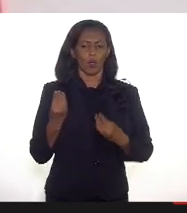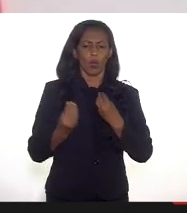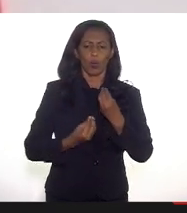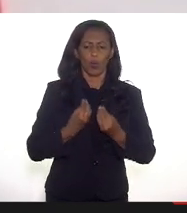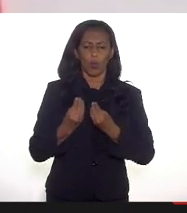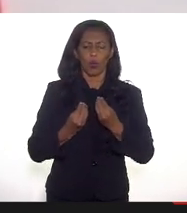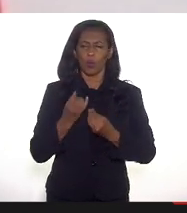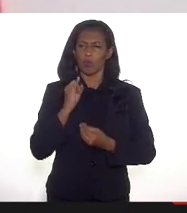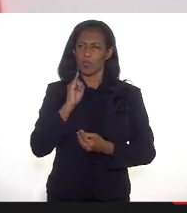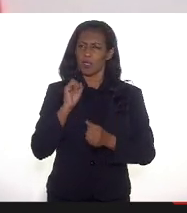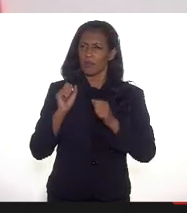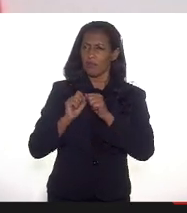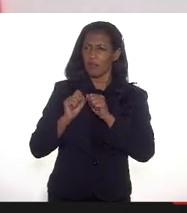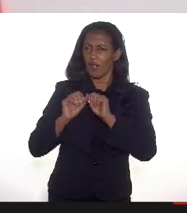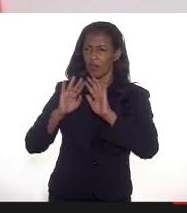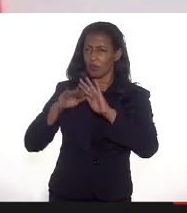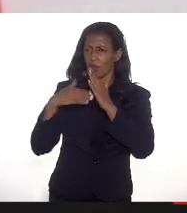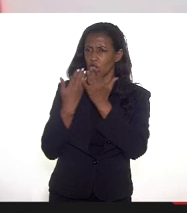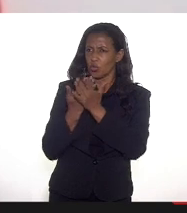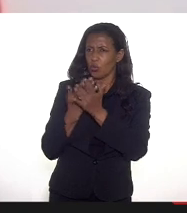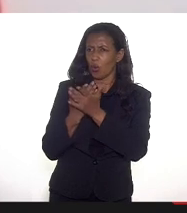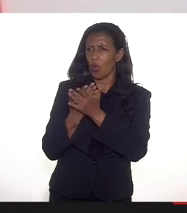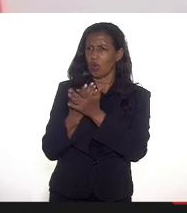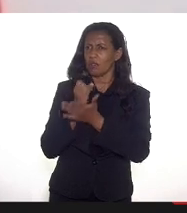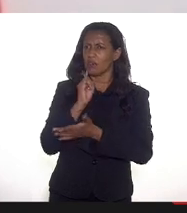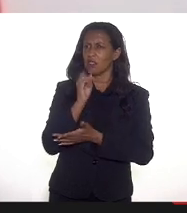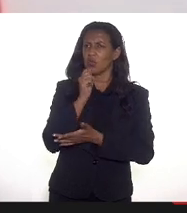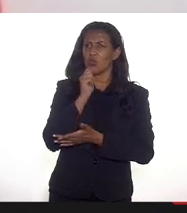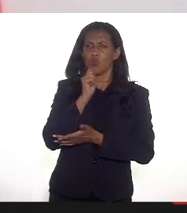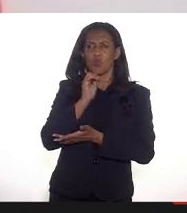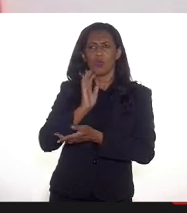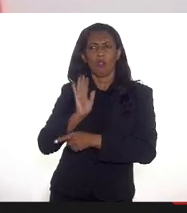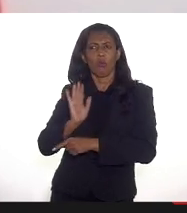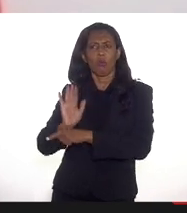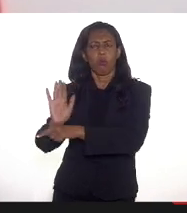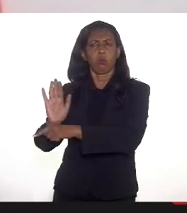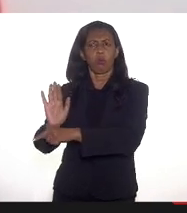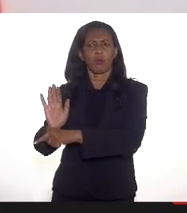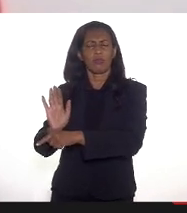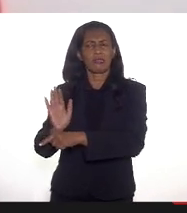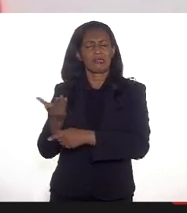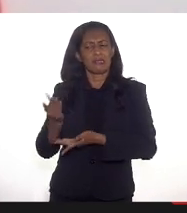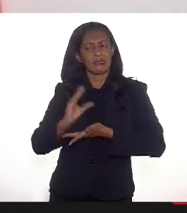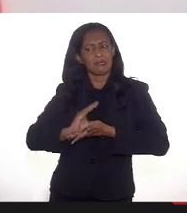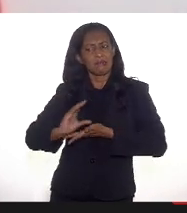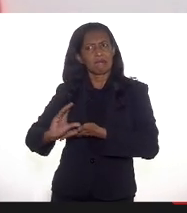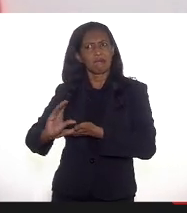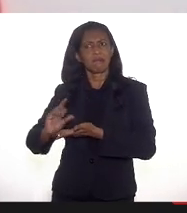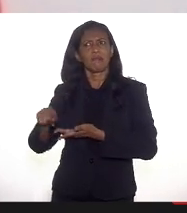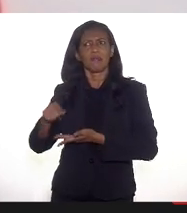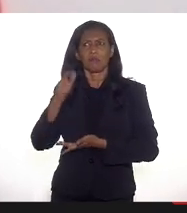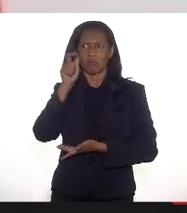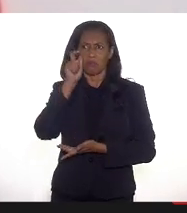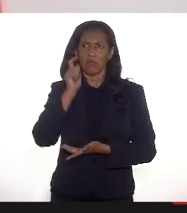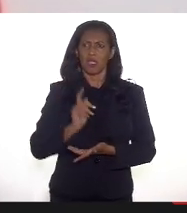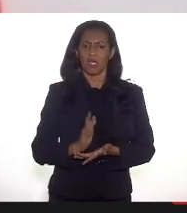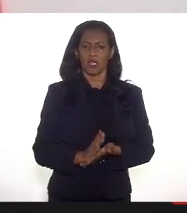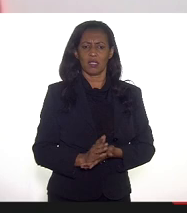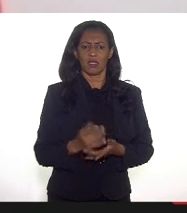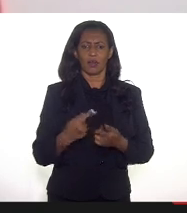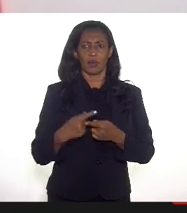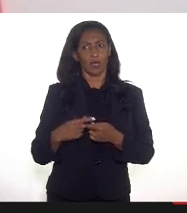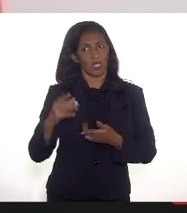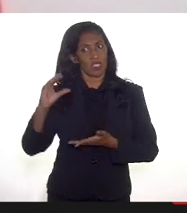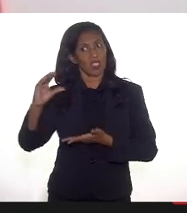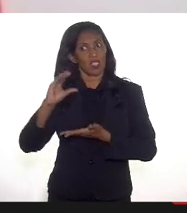sem financiamento, e o presidente ainda falou que tratar de políticas públicas, a questão desse financiamento nos interessa, né? Porque esse dinheiro